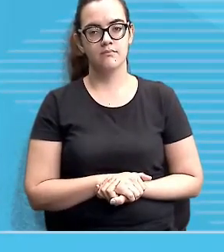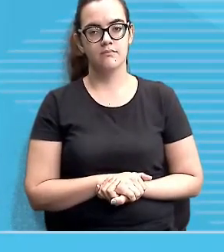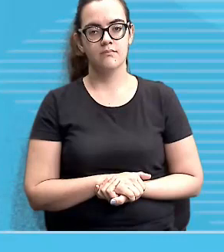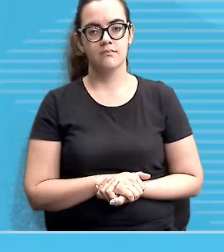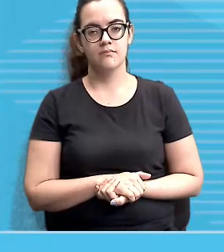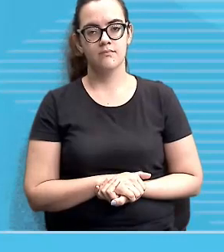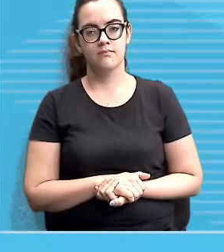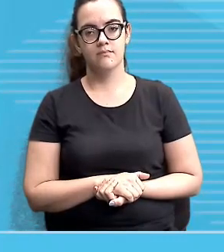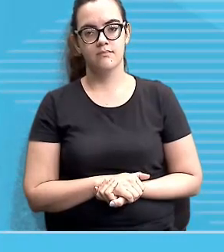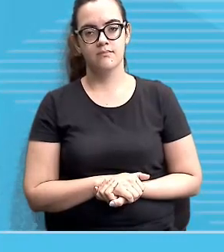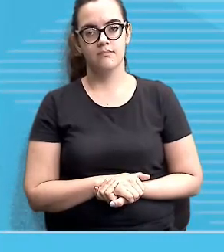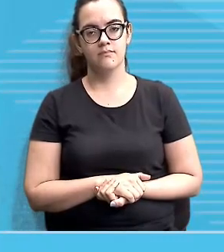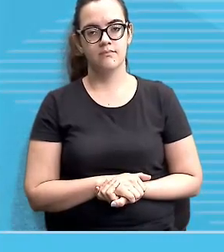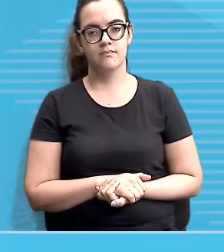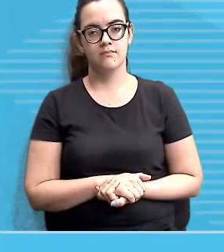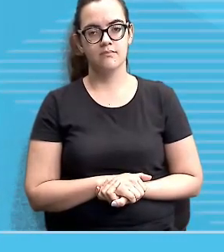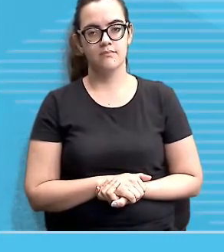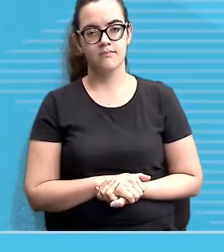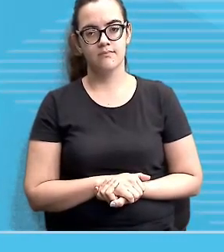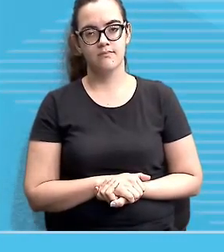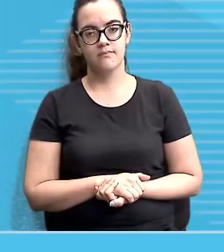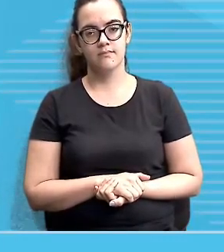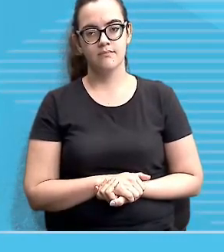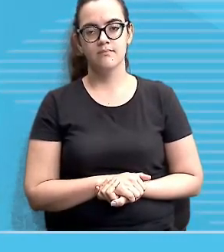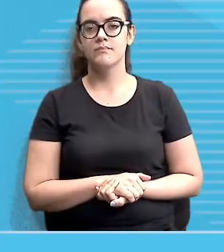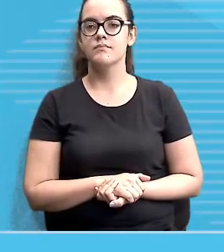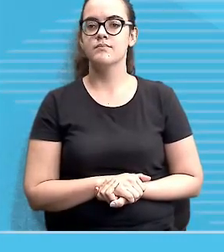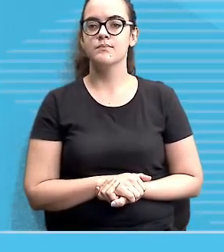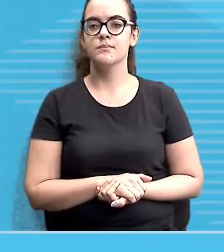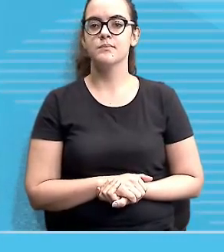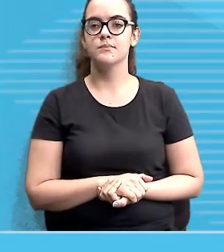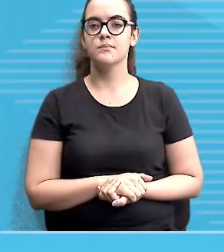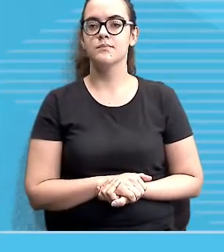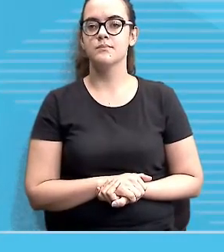bom então isso tudo dá quanto jovens